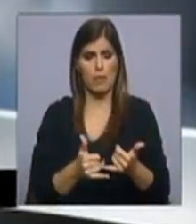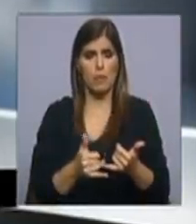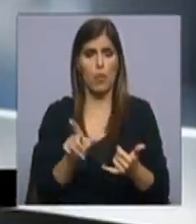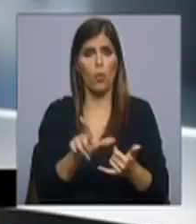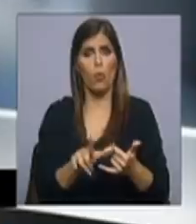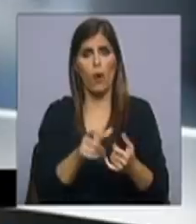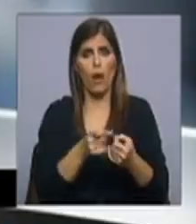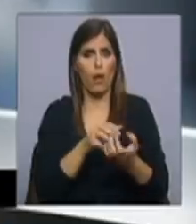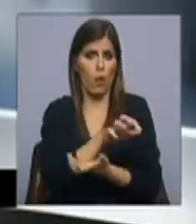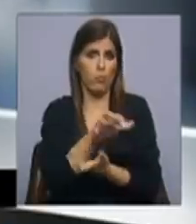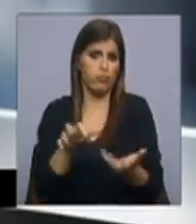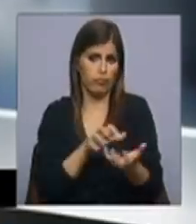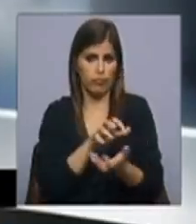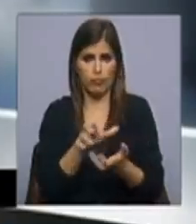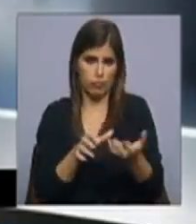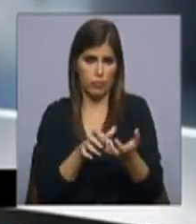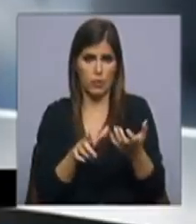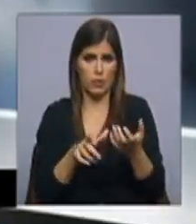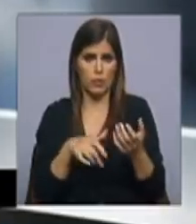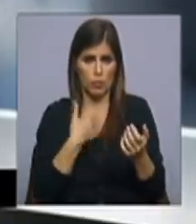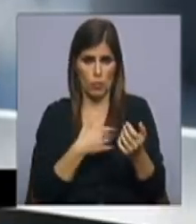escala global desta pandemia?